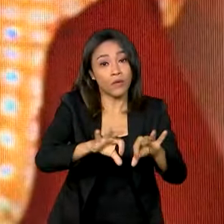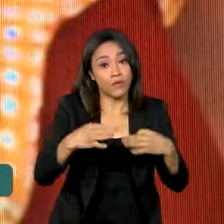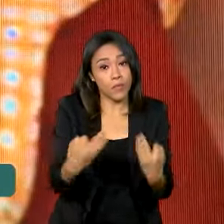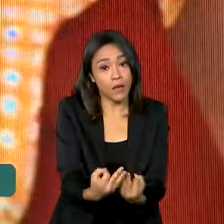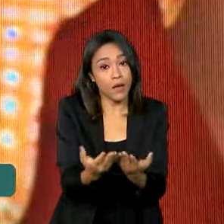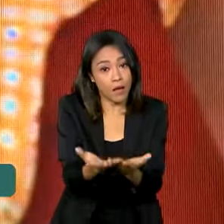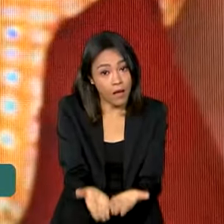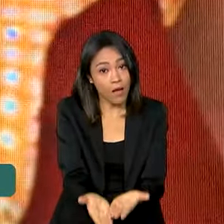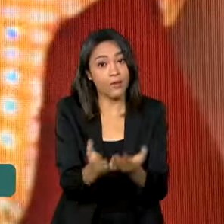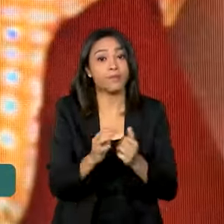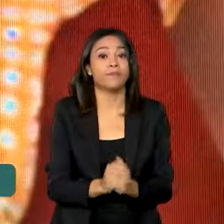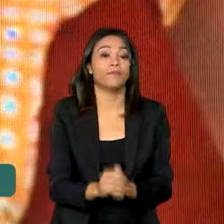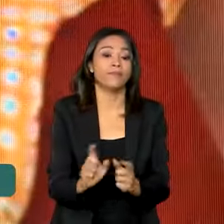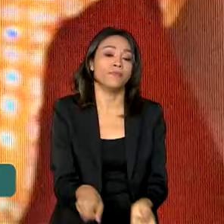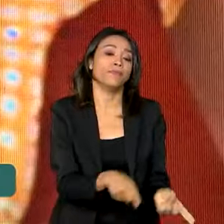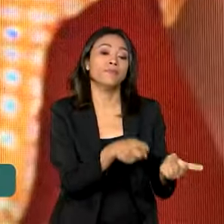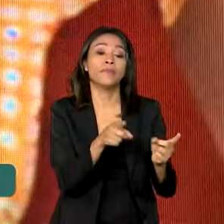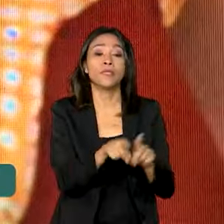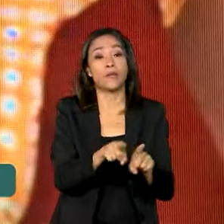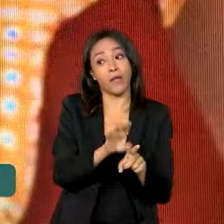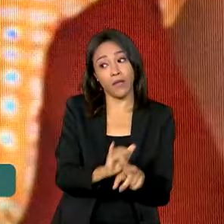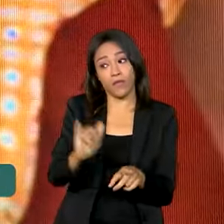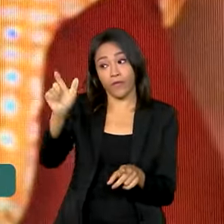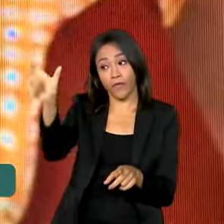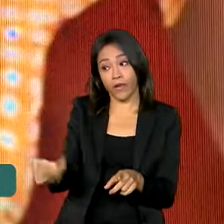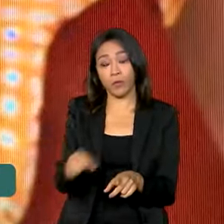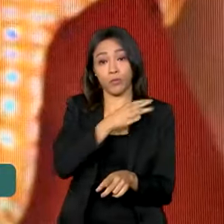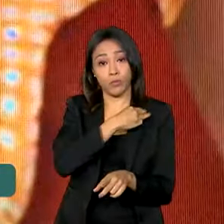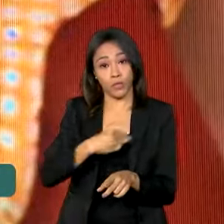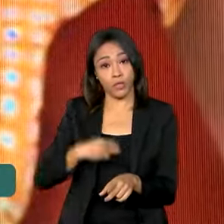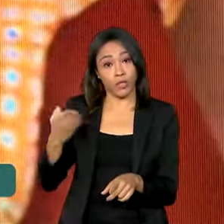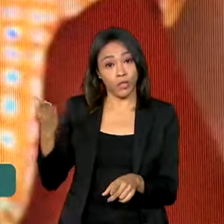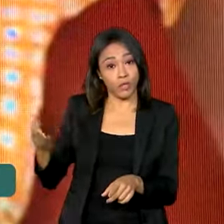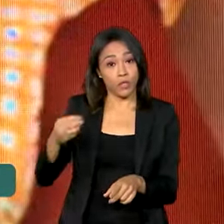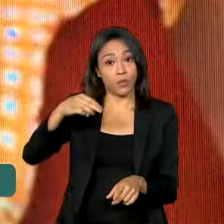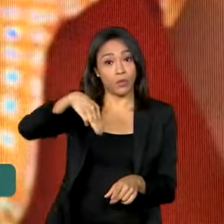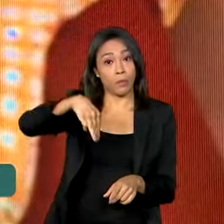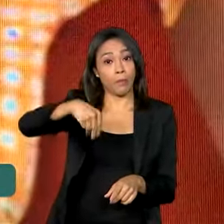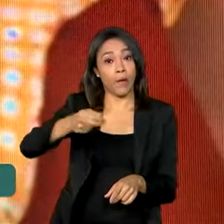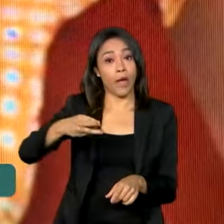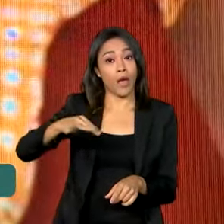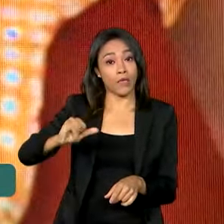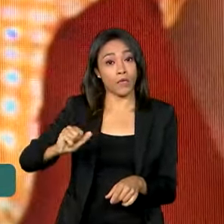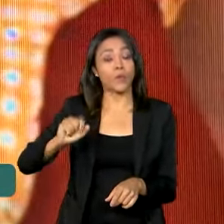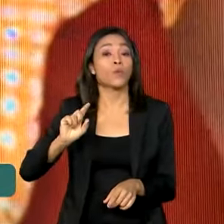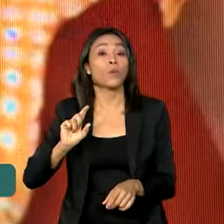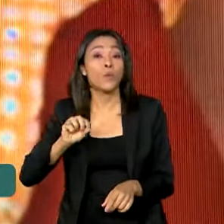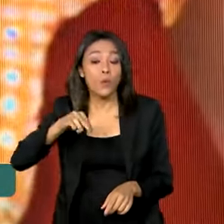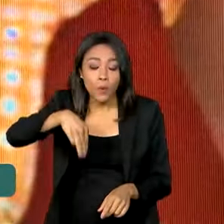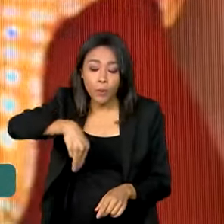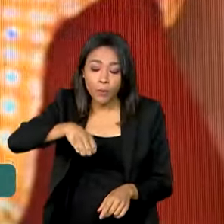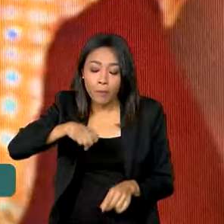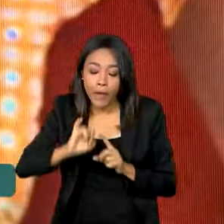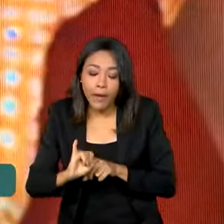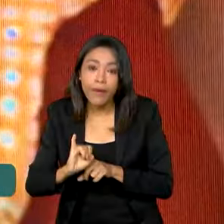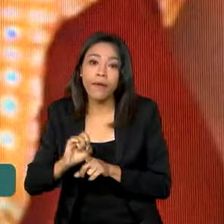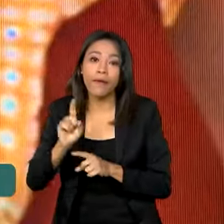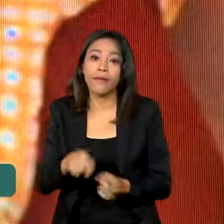Paulo Teixeira, e ministro Márcio França, o MEI, o microempreendedor individual,